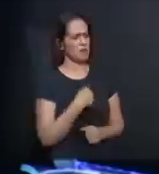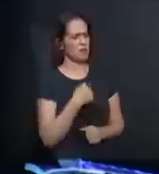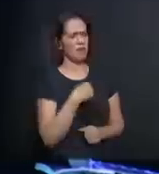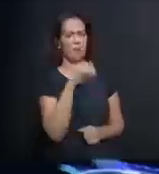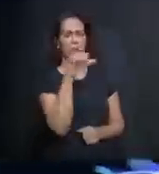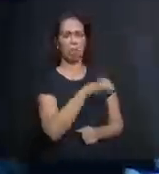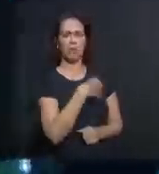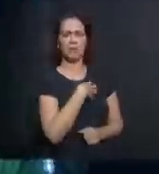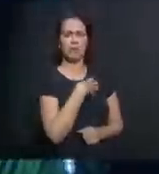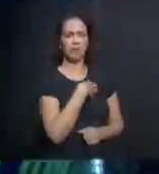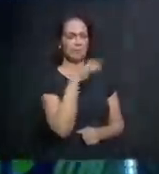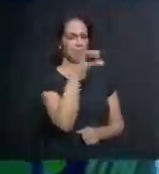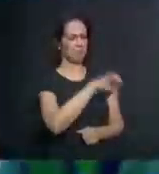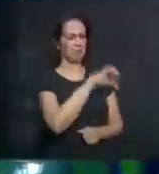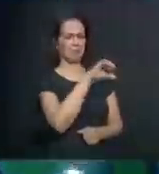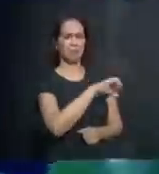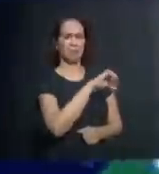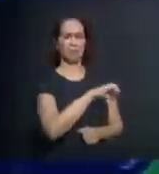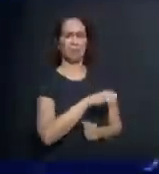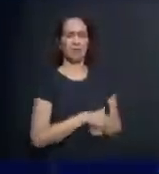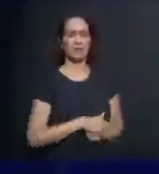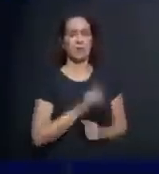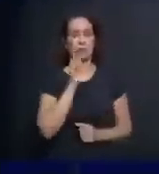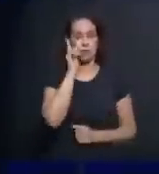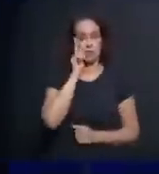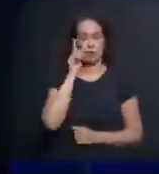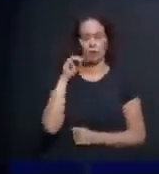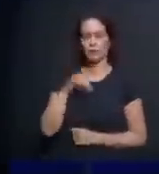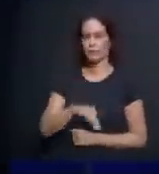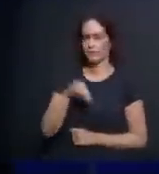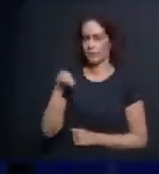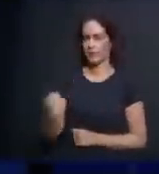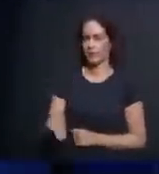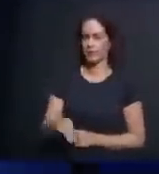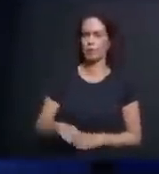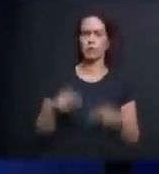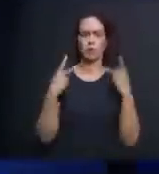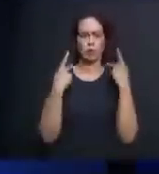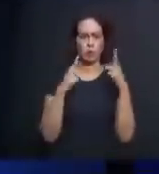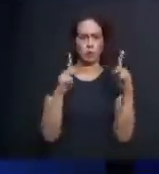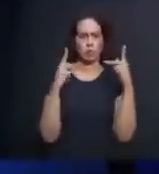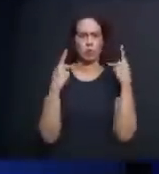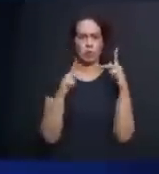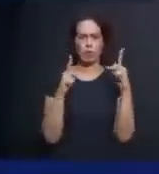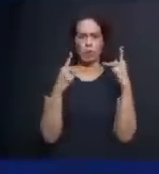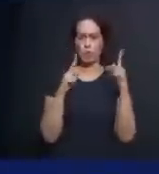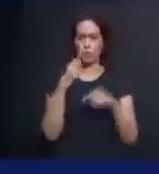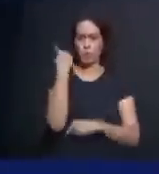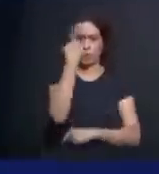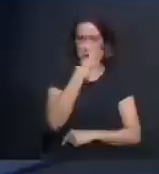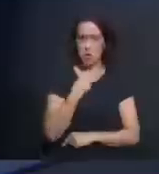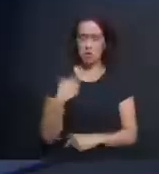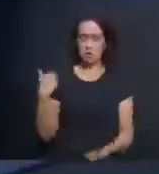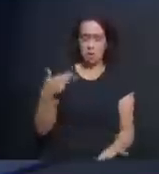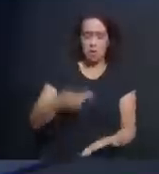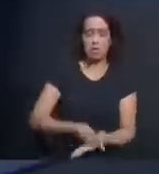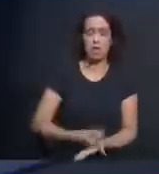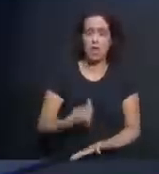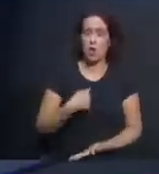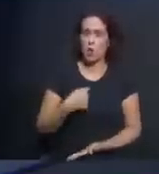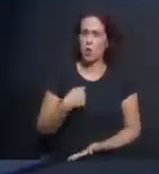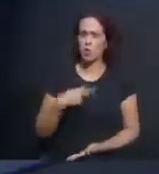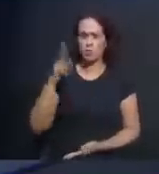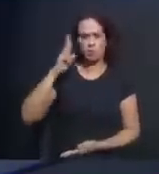frustrado. Porque o Gustavo, ele é mestre. E ele pregou. Até hoje eu lembro o sermão que ele pregou, porque me